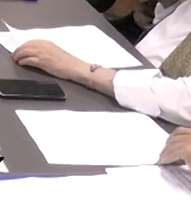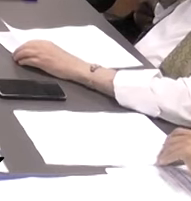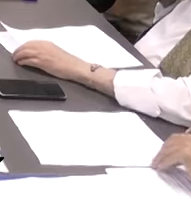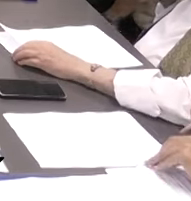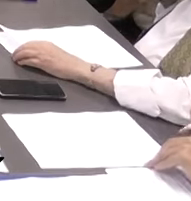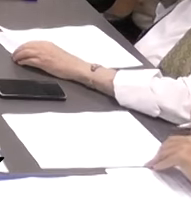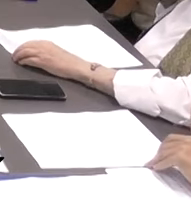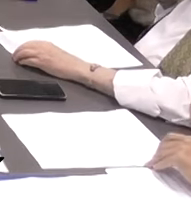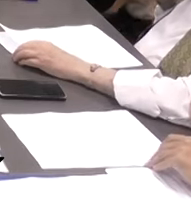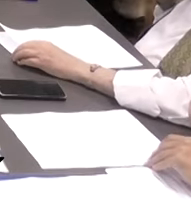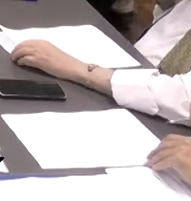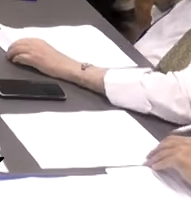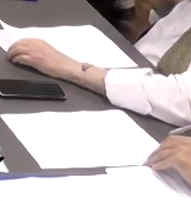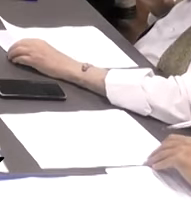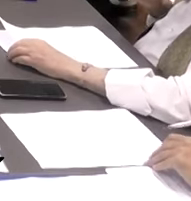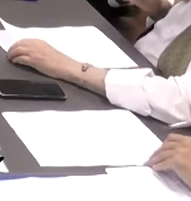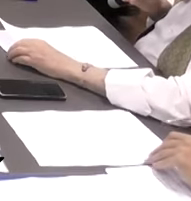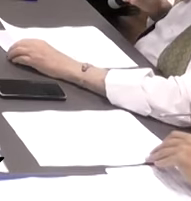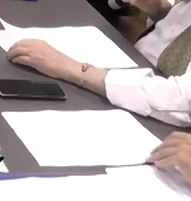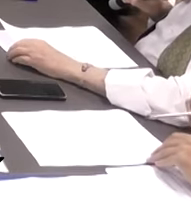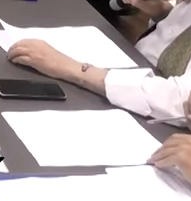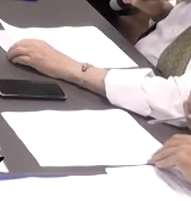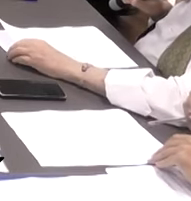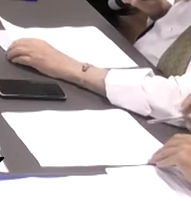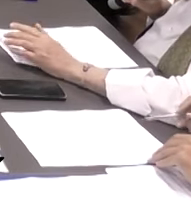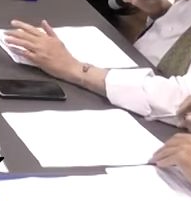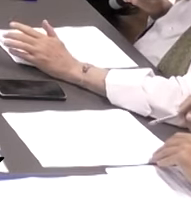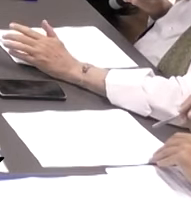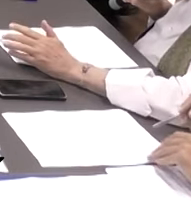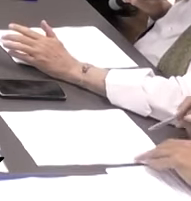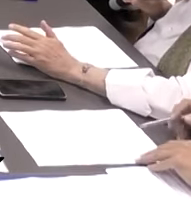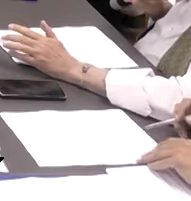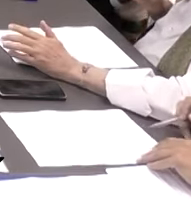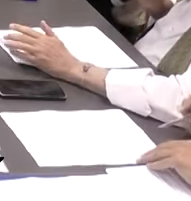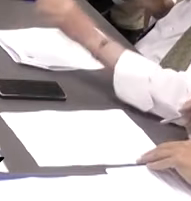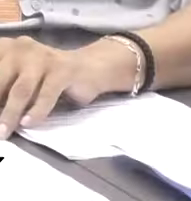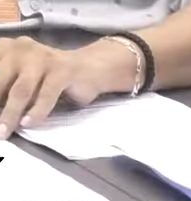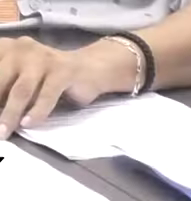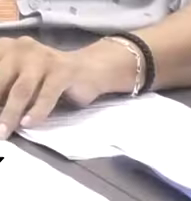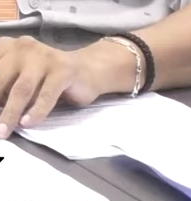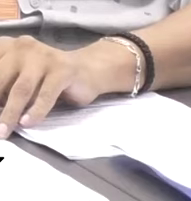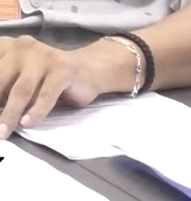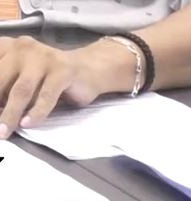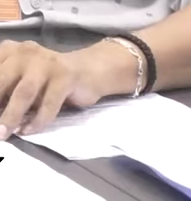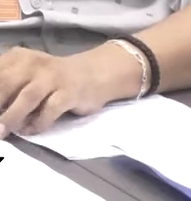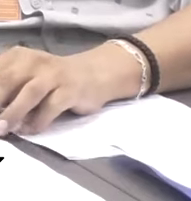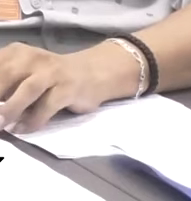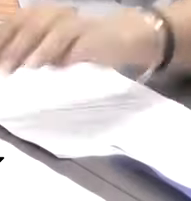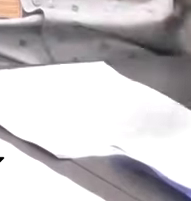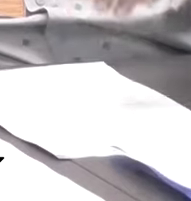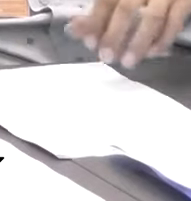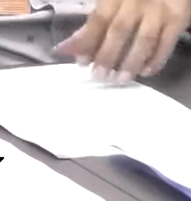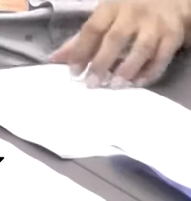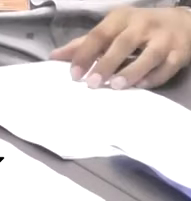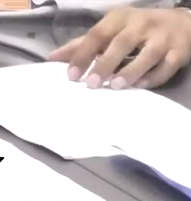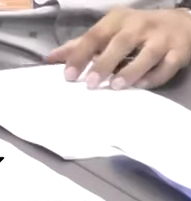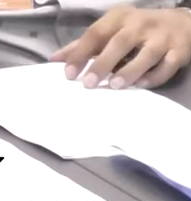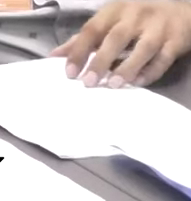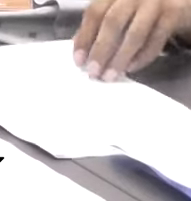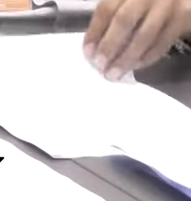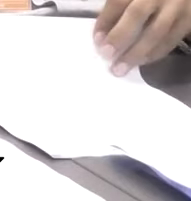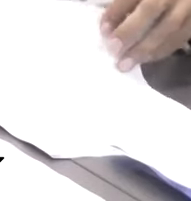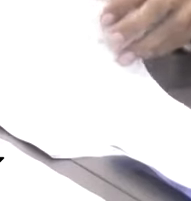vosso lépido cavalinho, para a gente discutir, deputado Luiz Paulo,